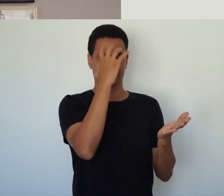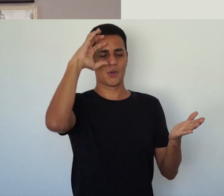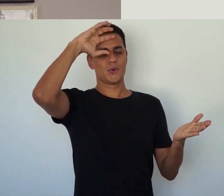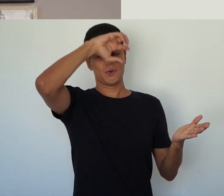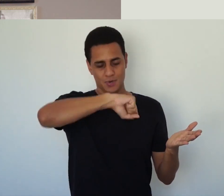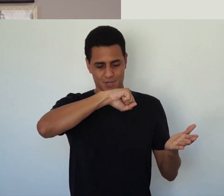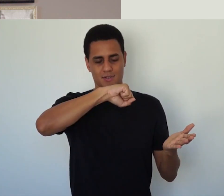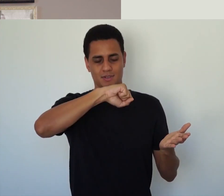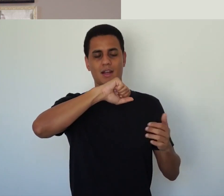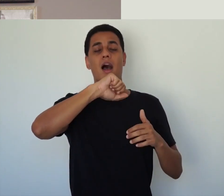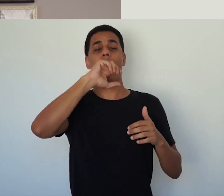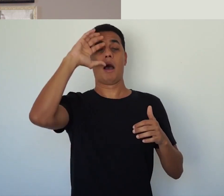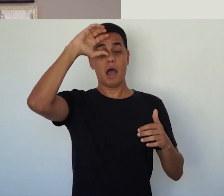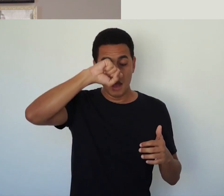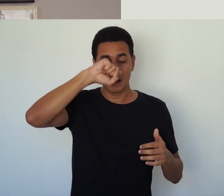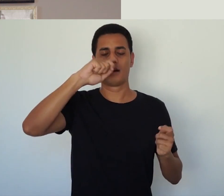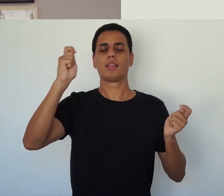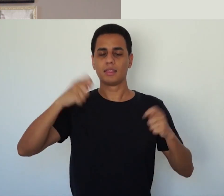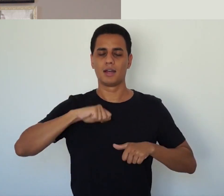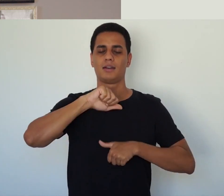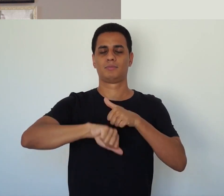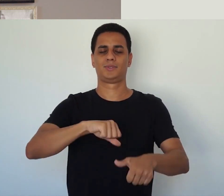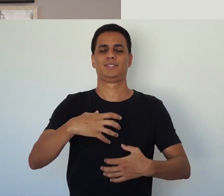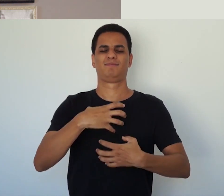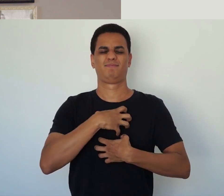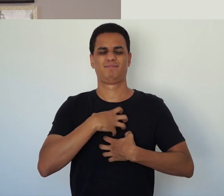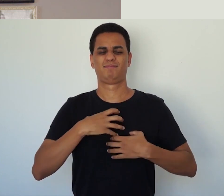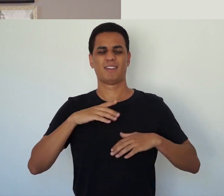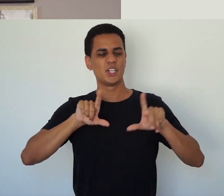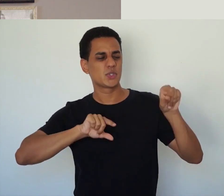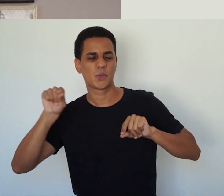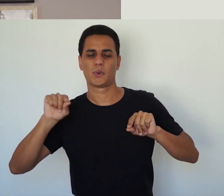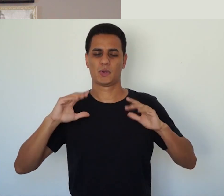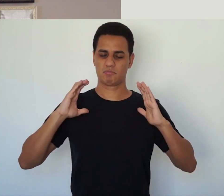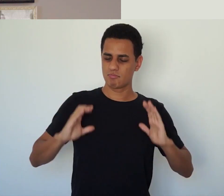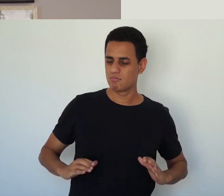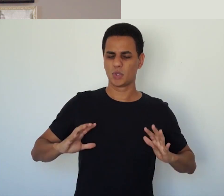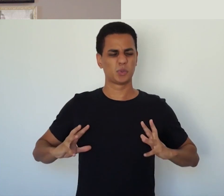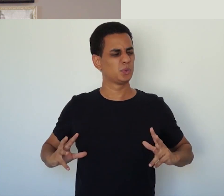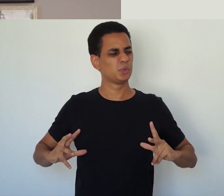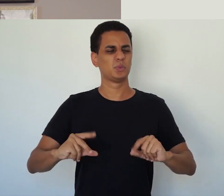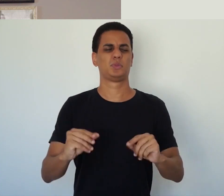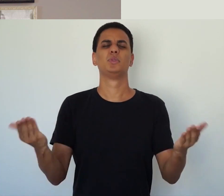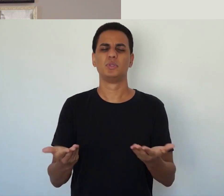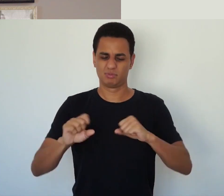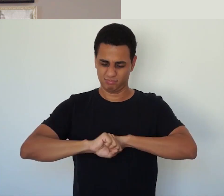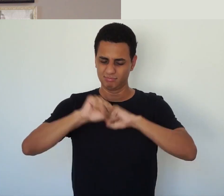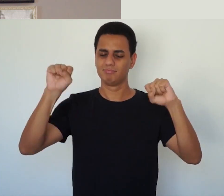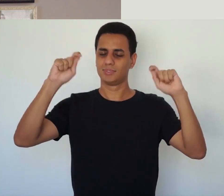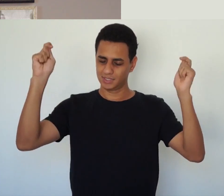transformados, ó Deus, pelas verdades da Tua palavra, de tal maneira que as emoções, as atitudes, os hábitos e o caráter pode